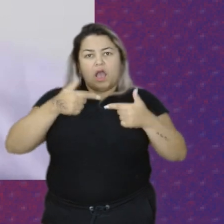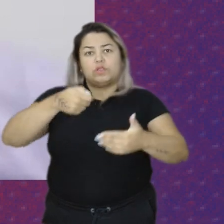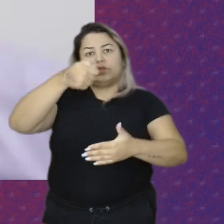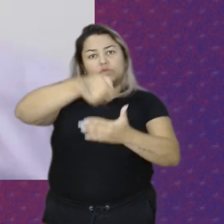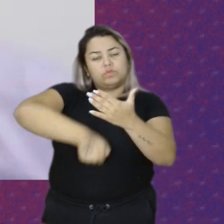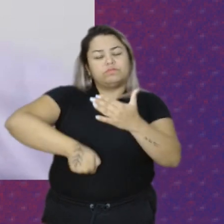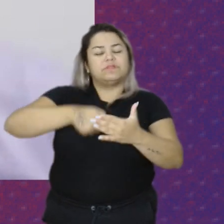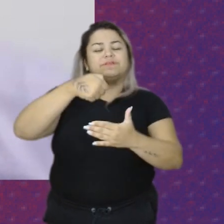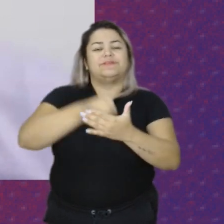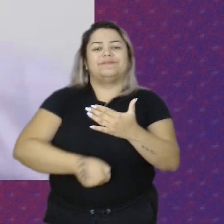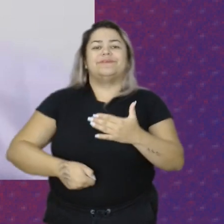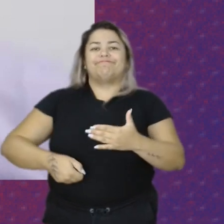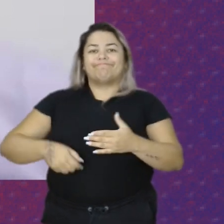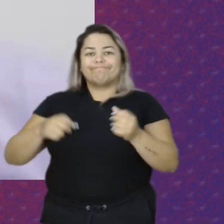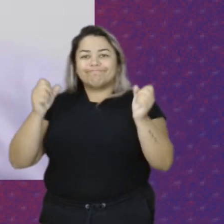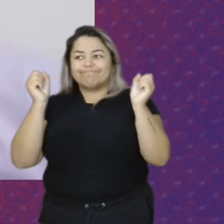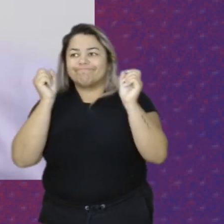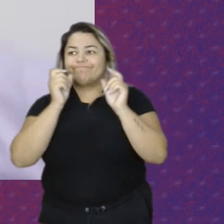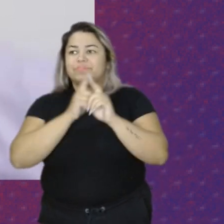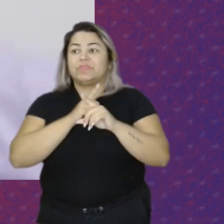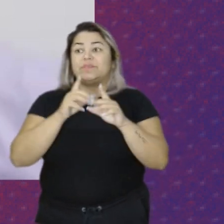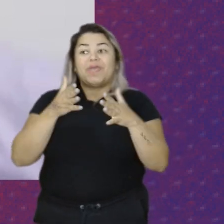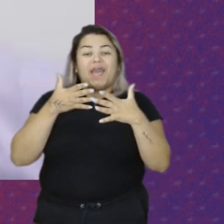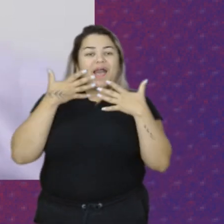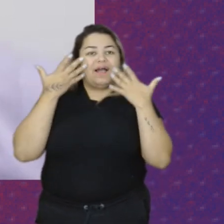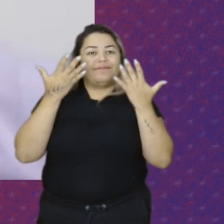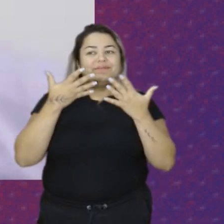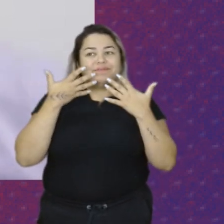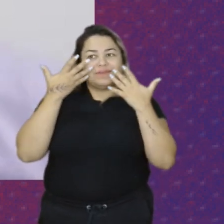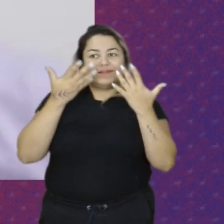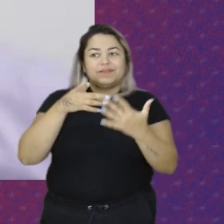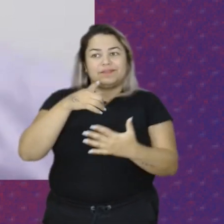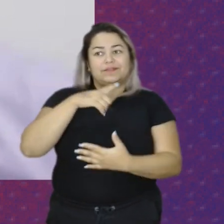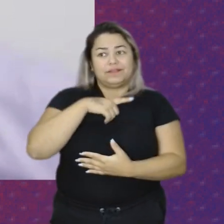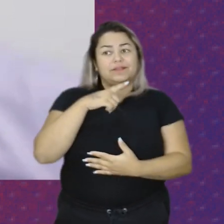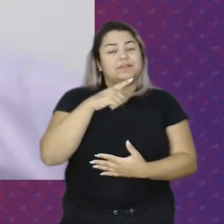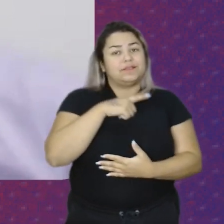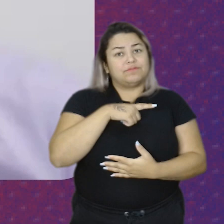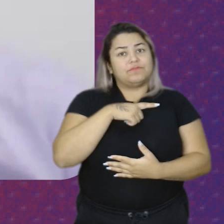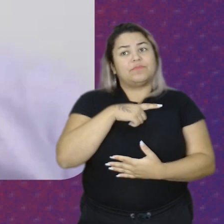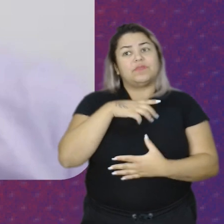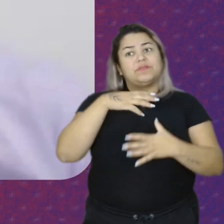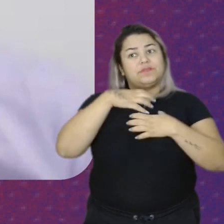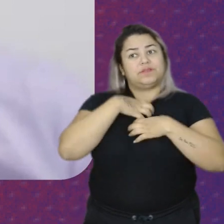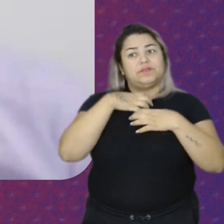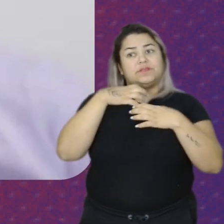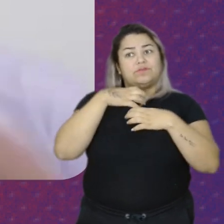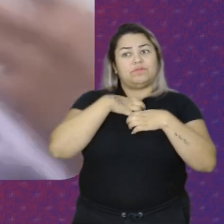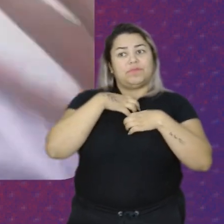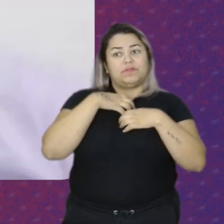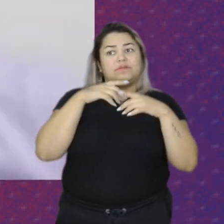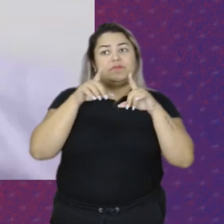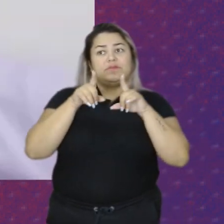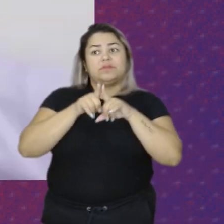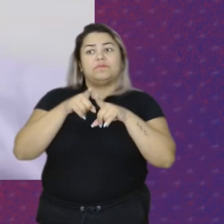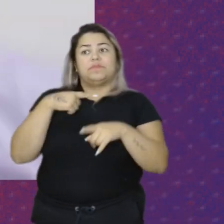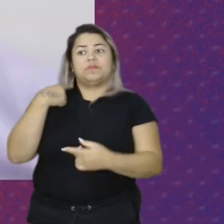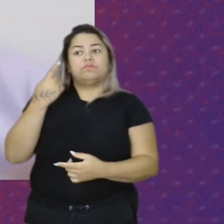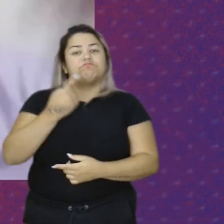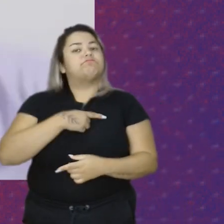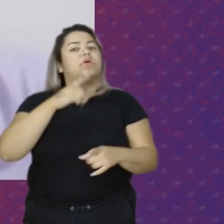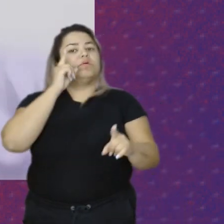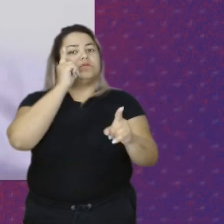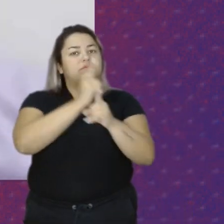é árdua, mas ela é também alegre, ela também tem que ser desse sentimento de que a gente vai se